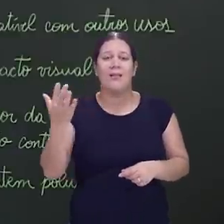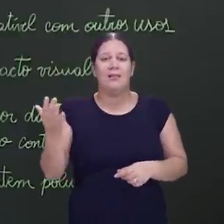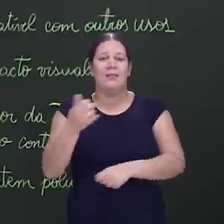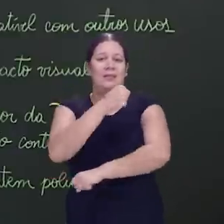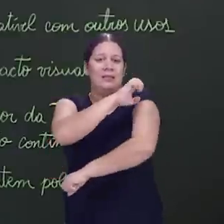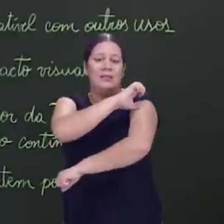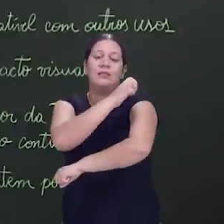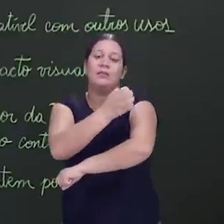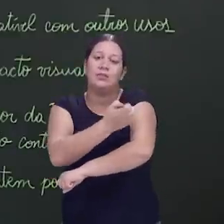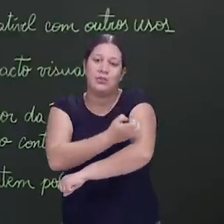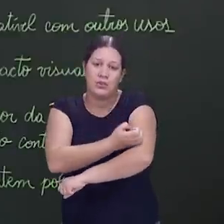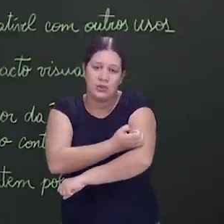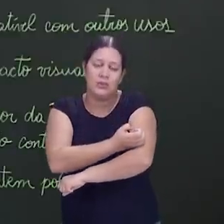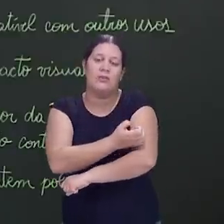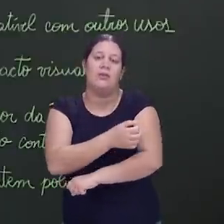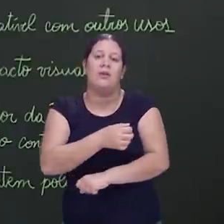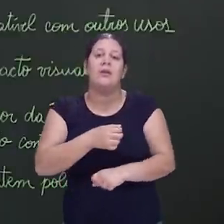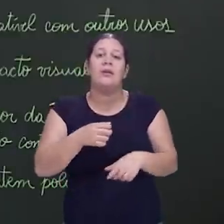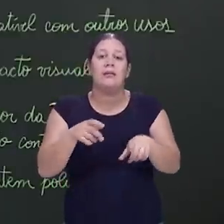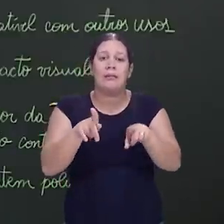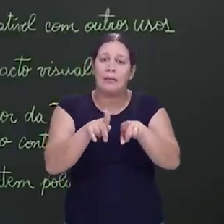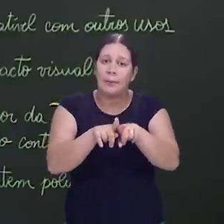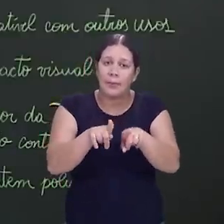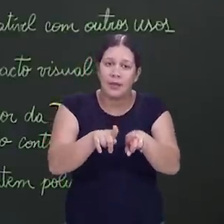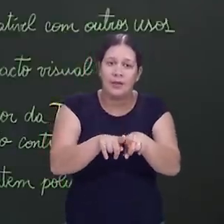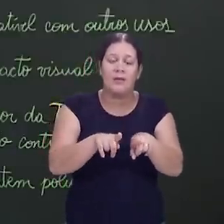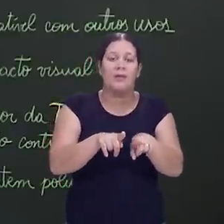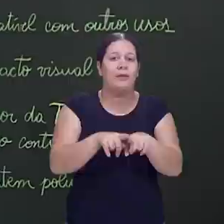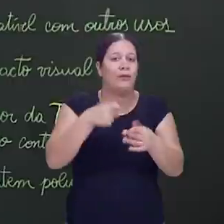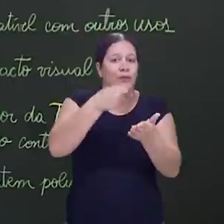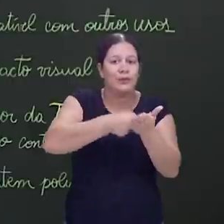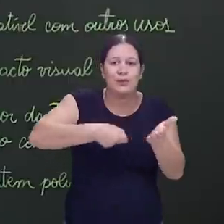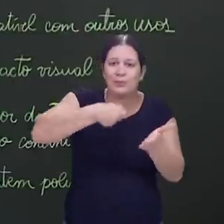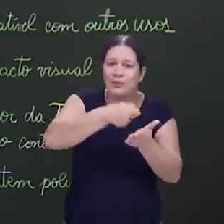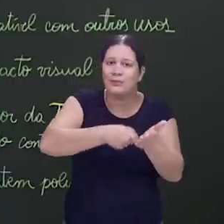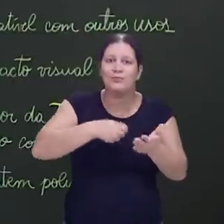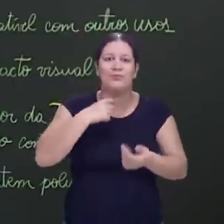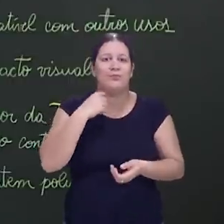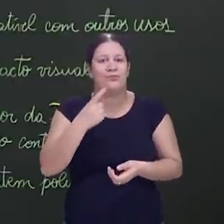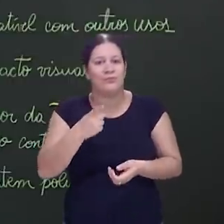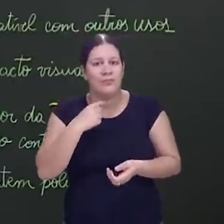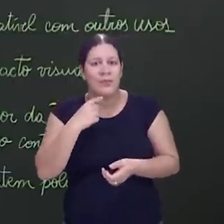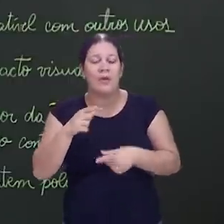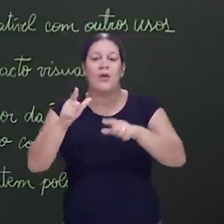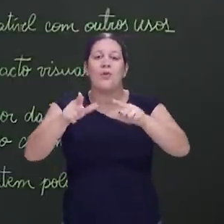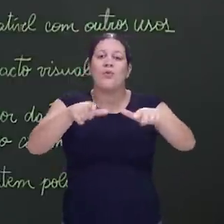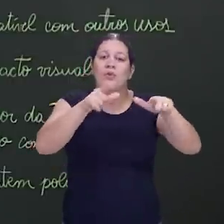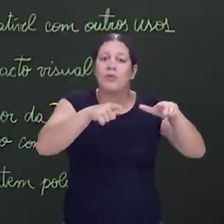produzida não é tão alta assim. Então, dependendo do lugar, não vale o investimento. Esses locais é que